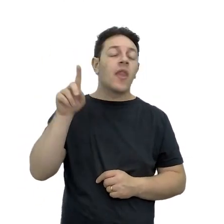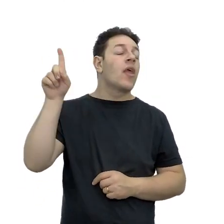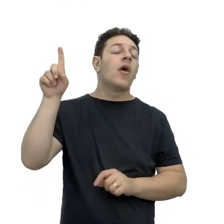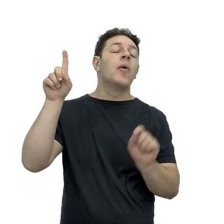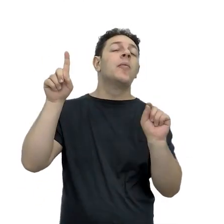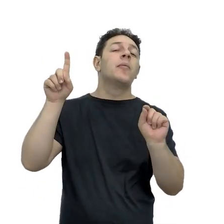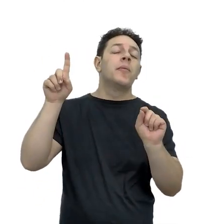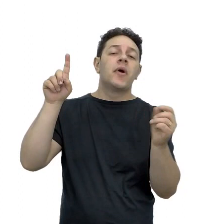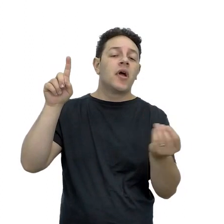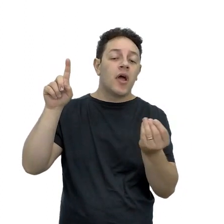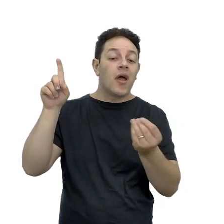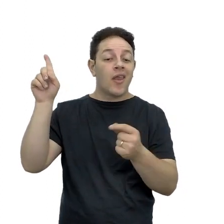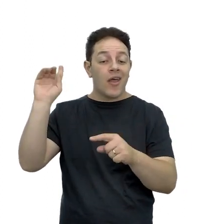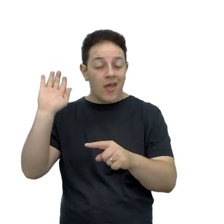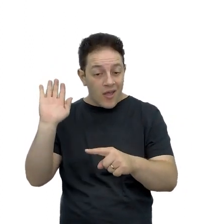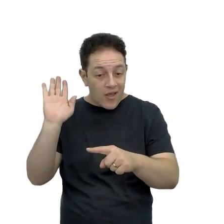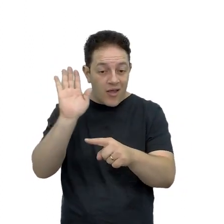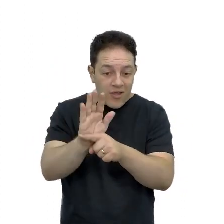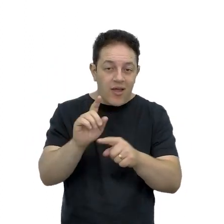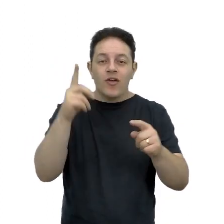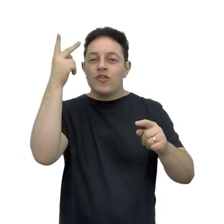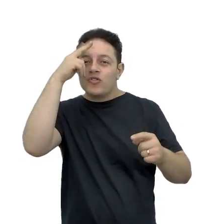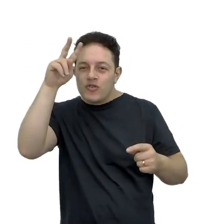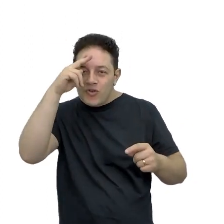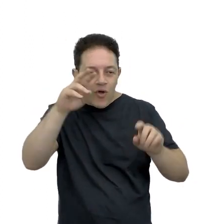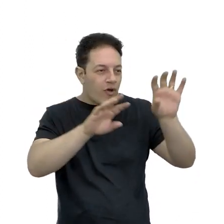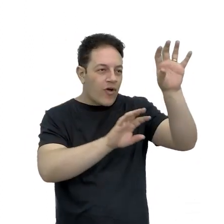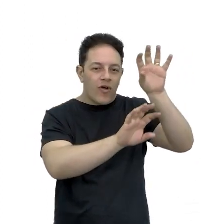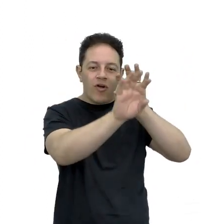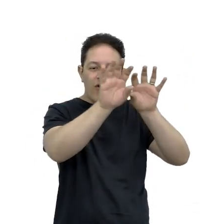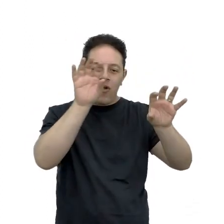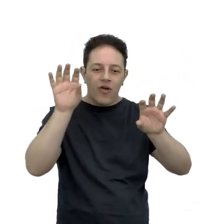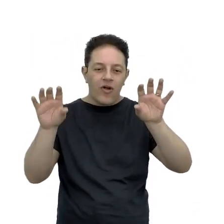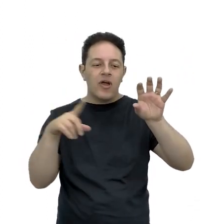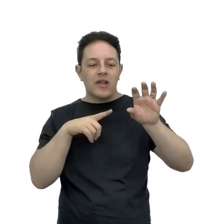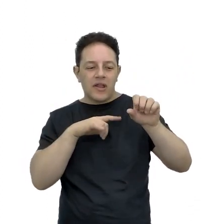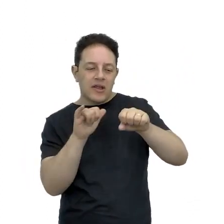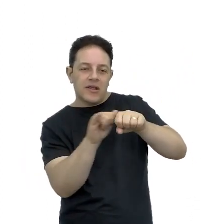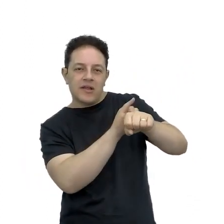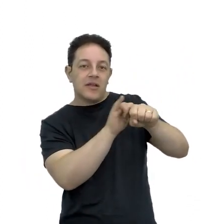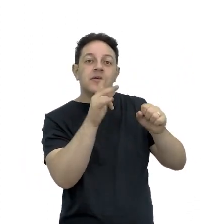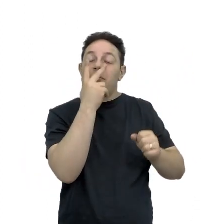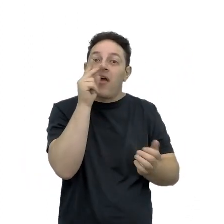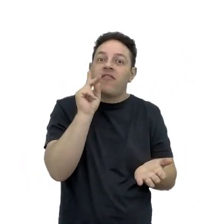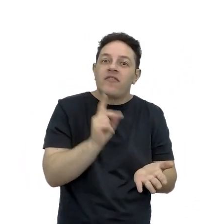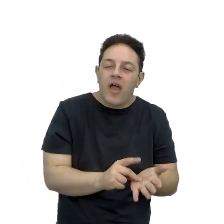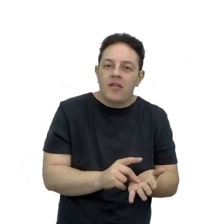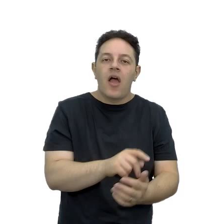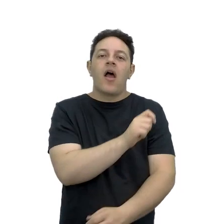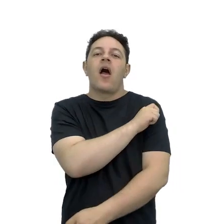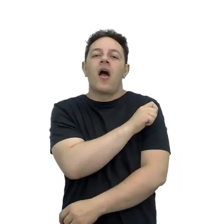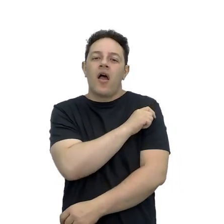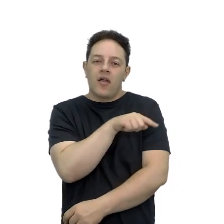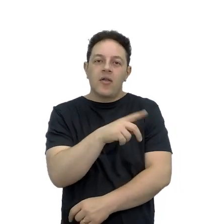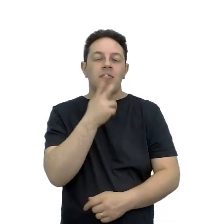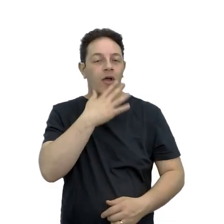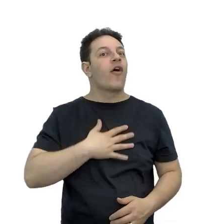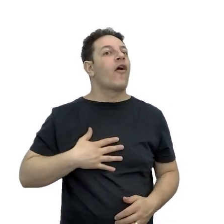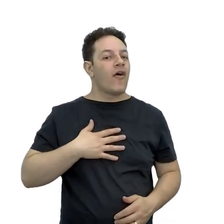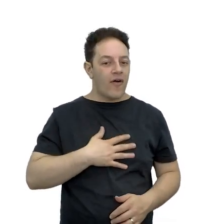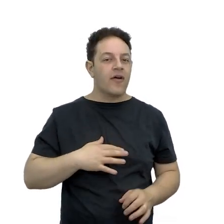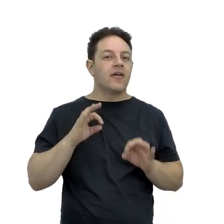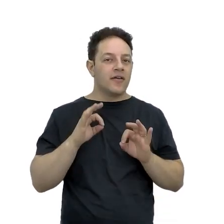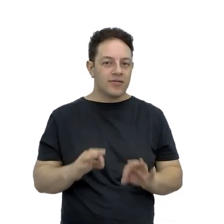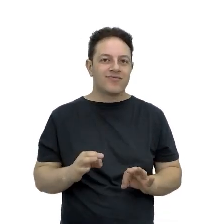ferramenta que produz história em quadrinhos com um design super real. O aluno vai gostar,